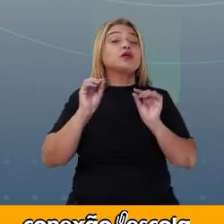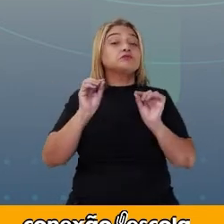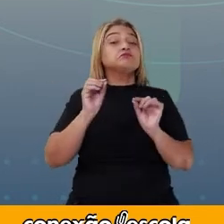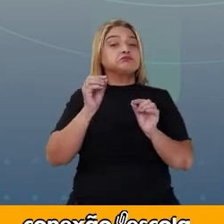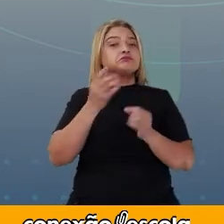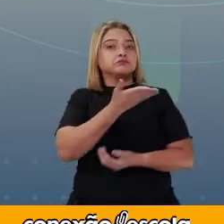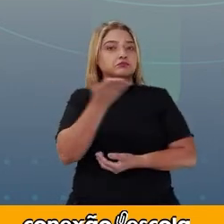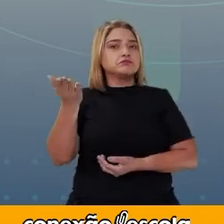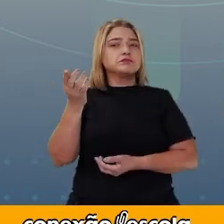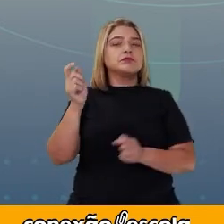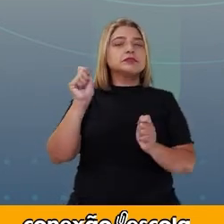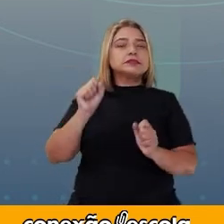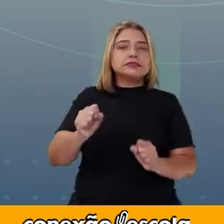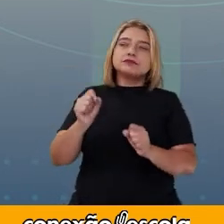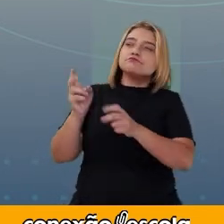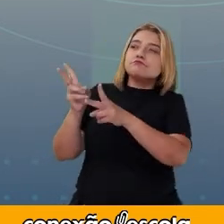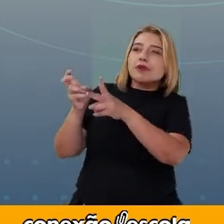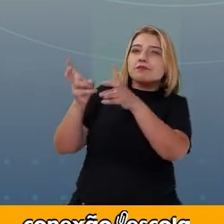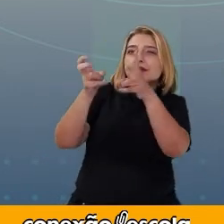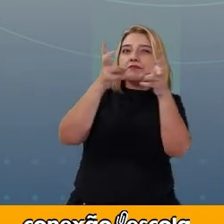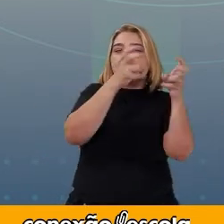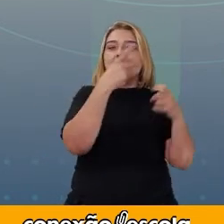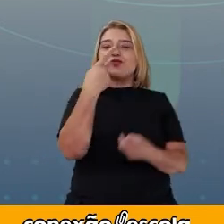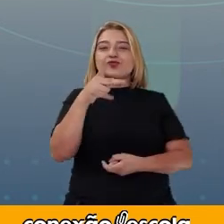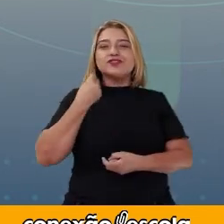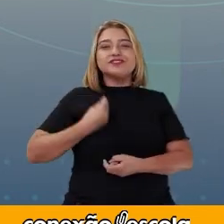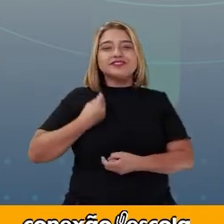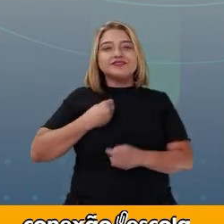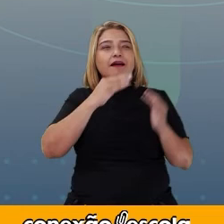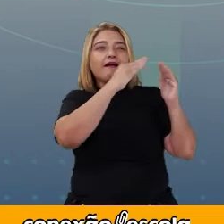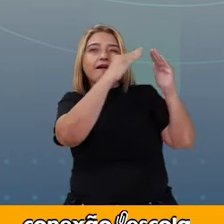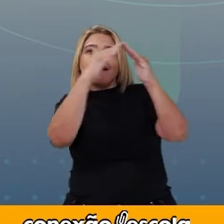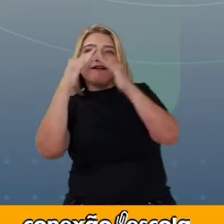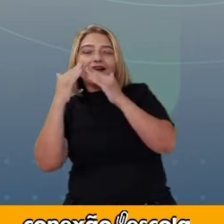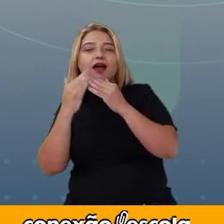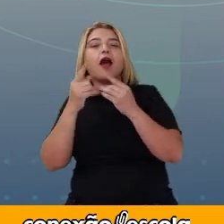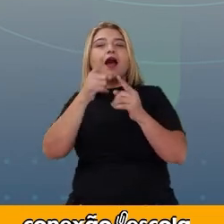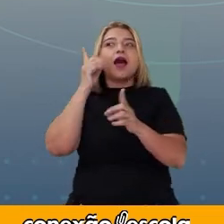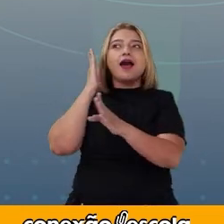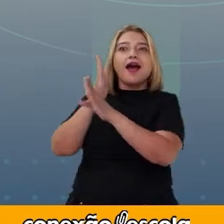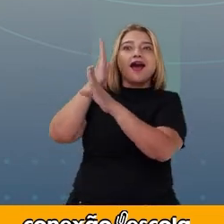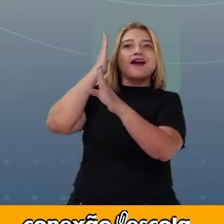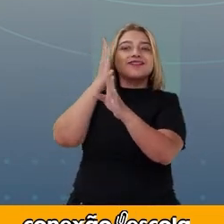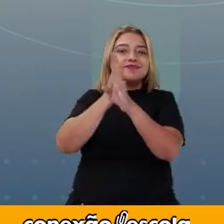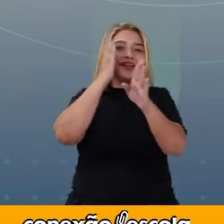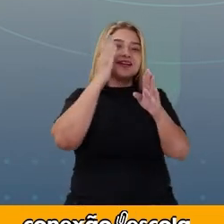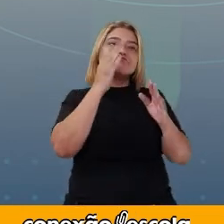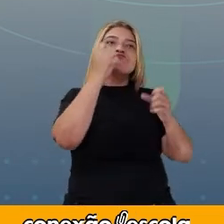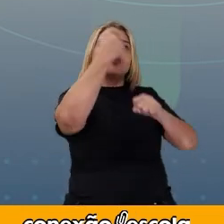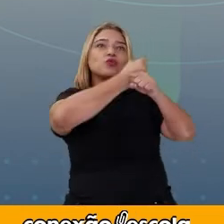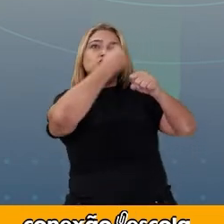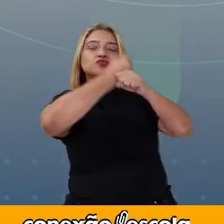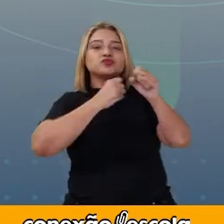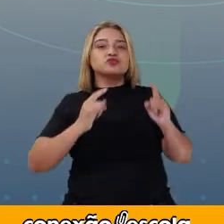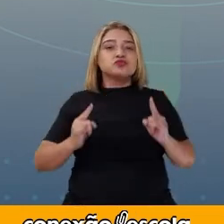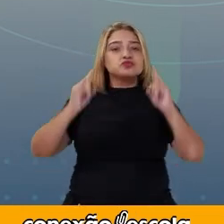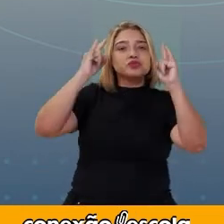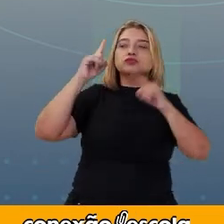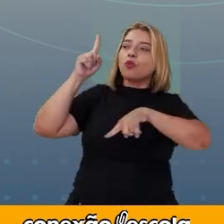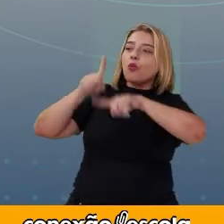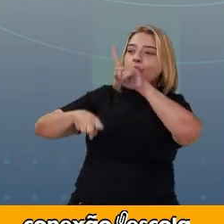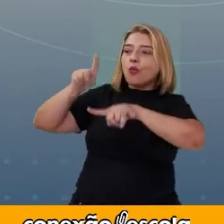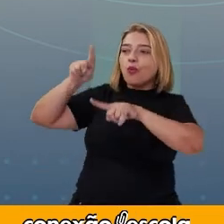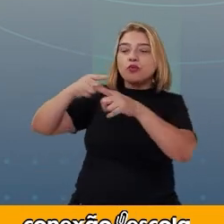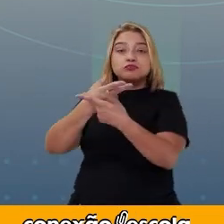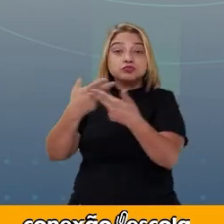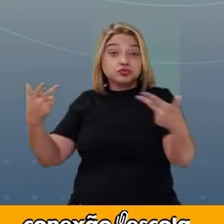você percebesse tudo à sua volta e começasse a descobrir nas construções, nos